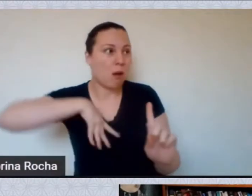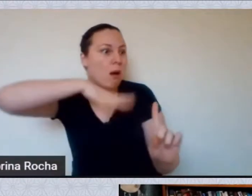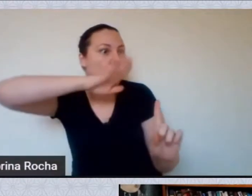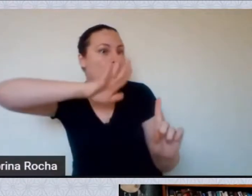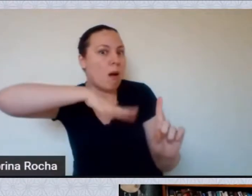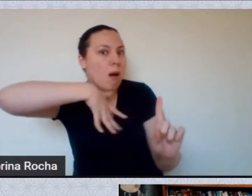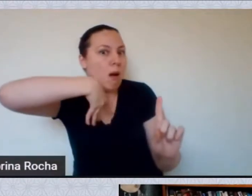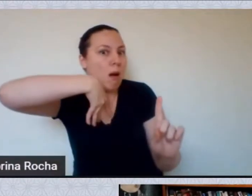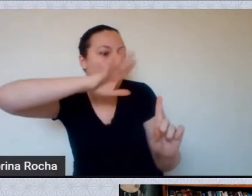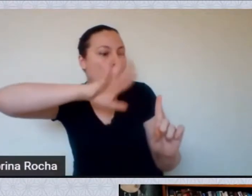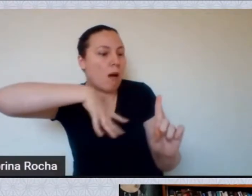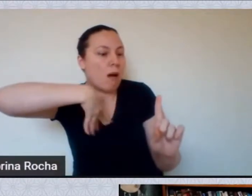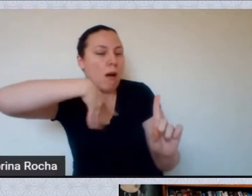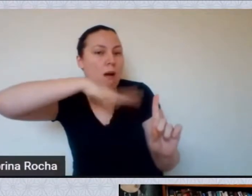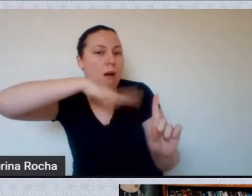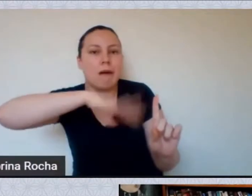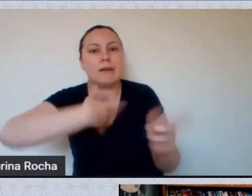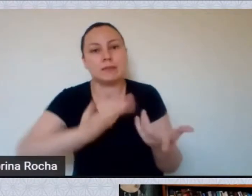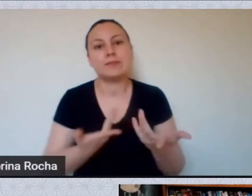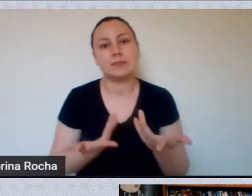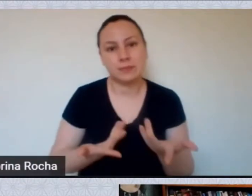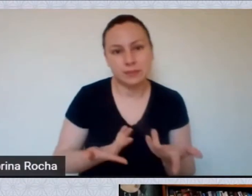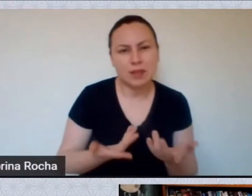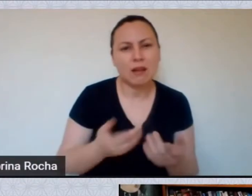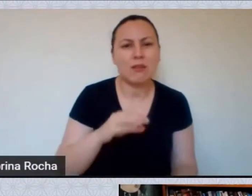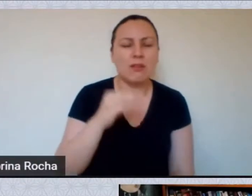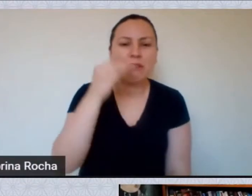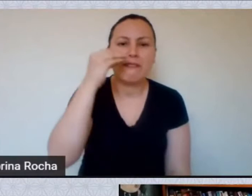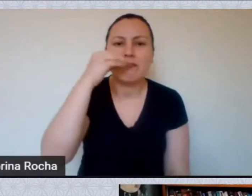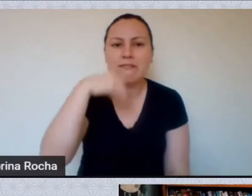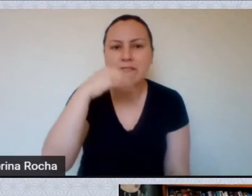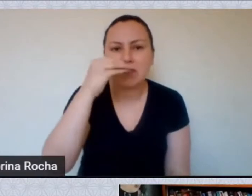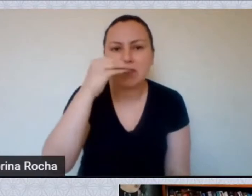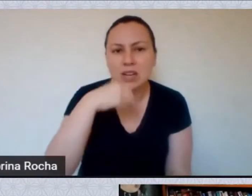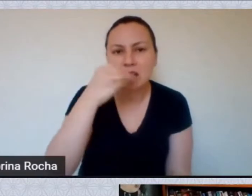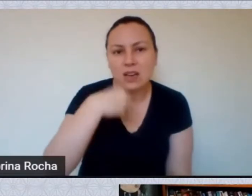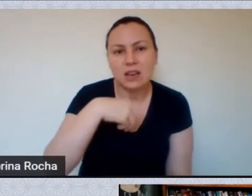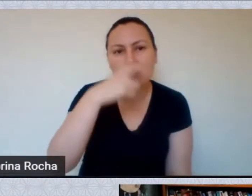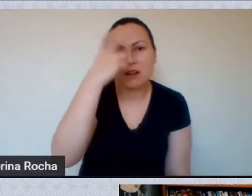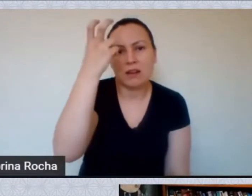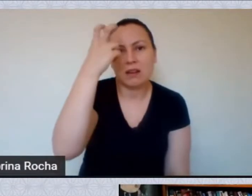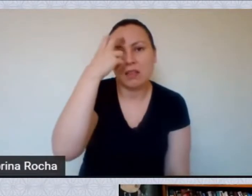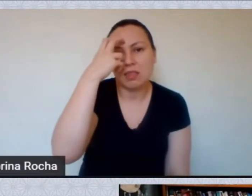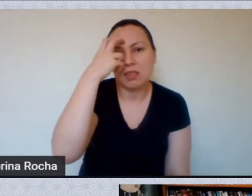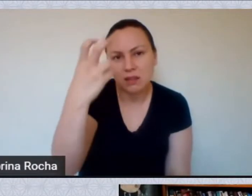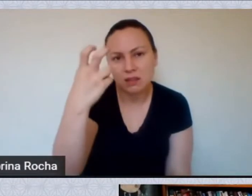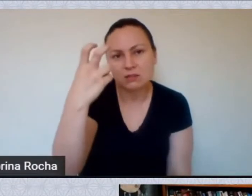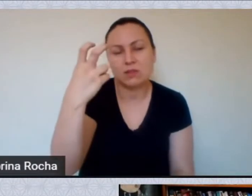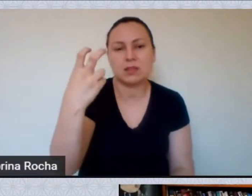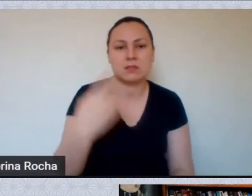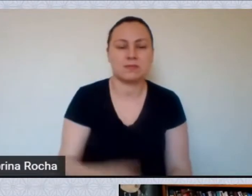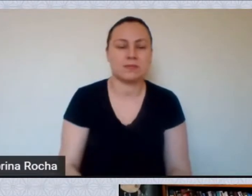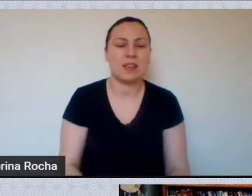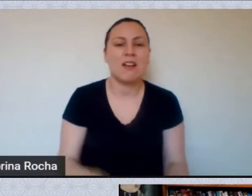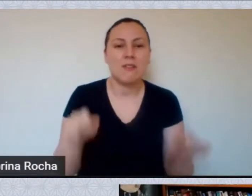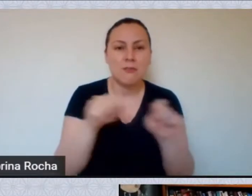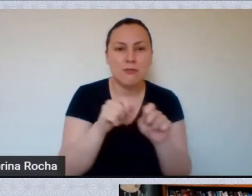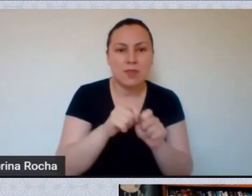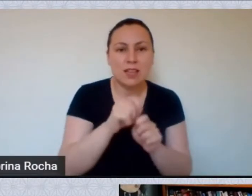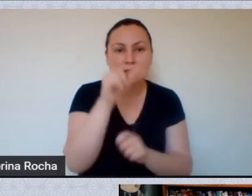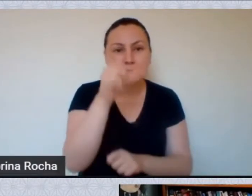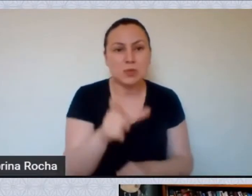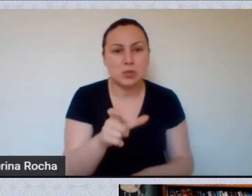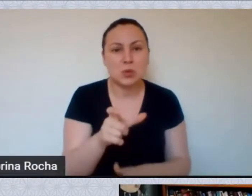fascistas você enfraquecer a intelectualidade, emburrecer as pessoas, espalhar esse tipo